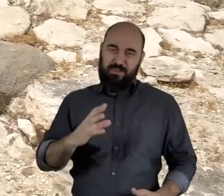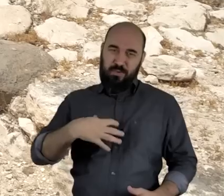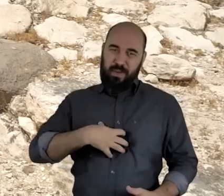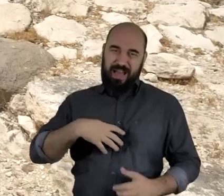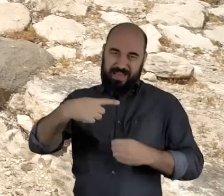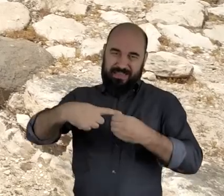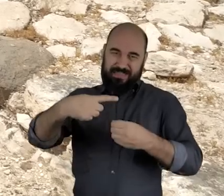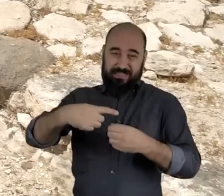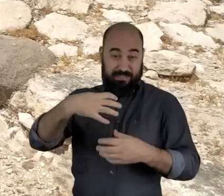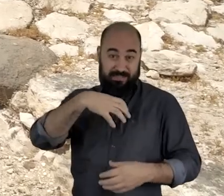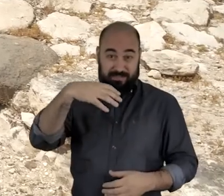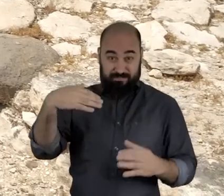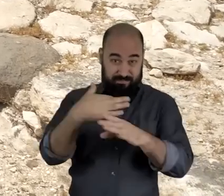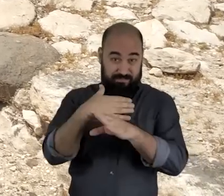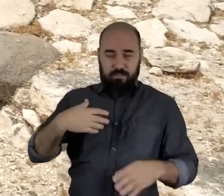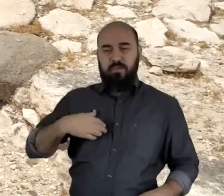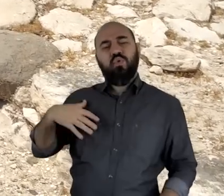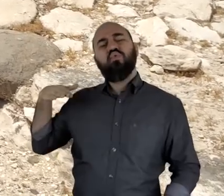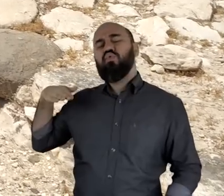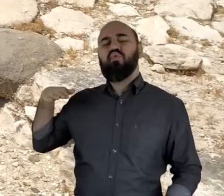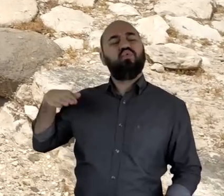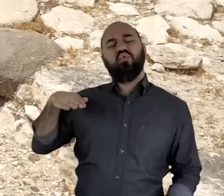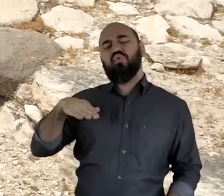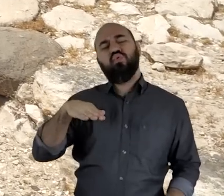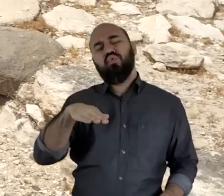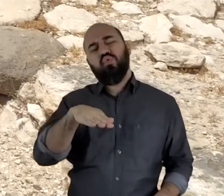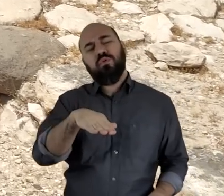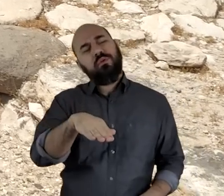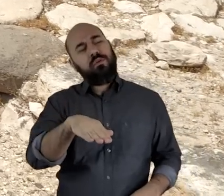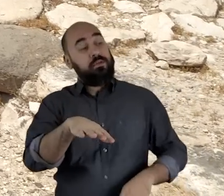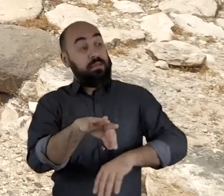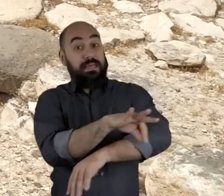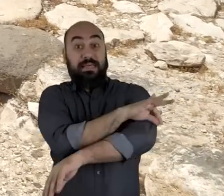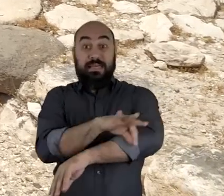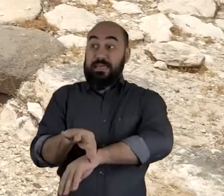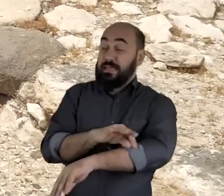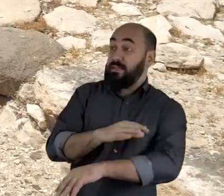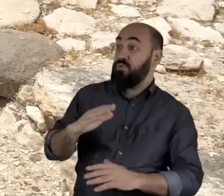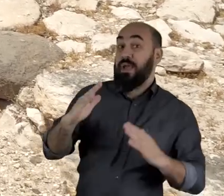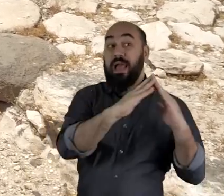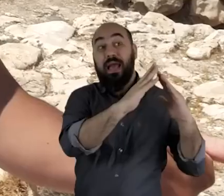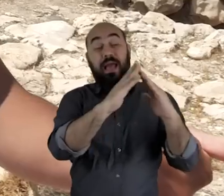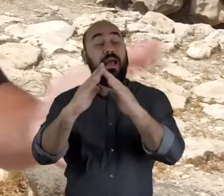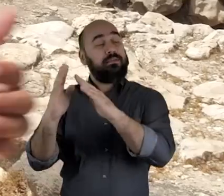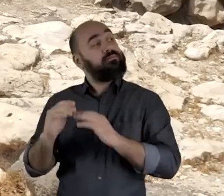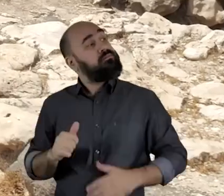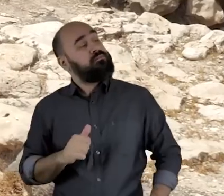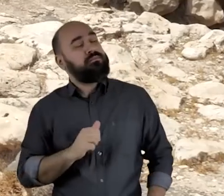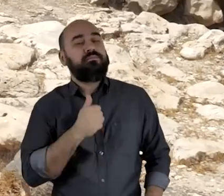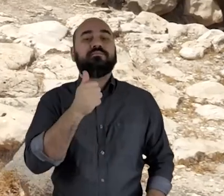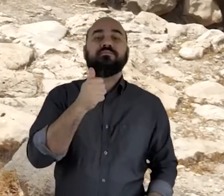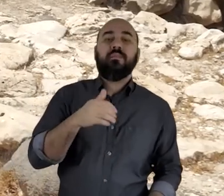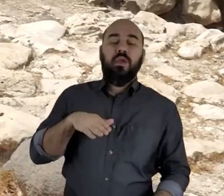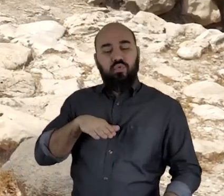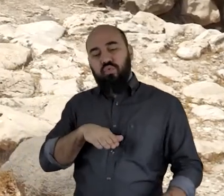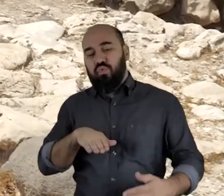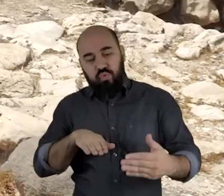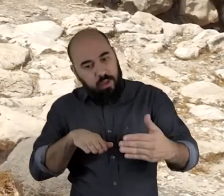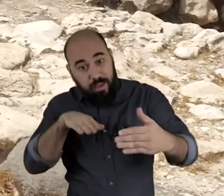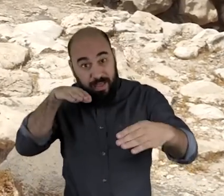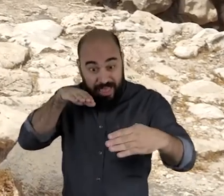sul da Bahia e entra no território mineiro, as casas são construídas com outro estilo. Então, mesmo que você não tenha uma